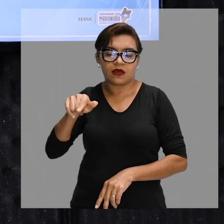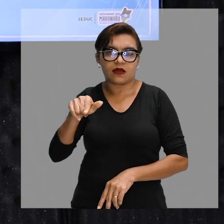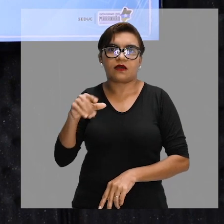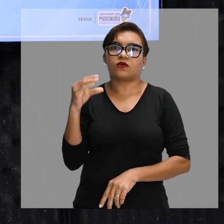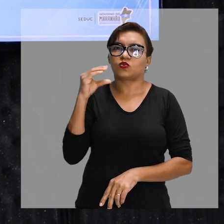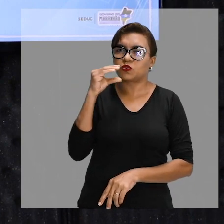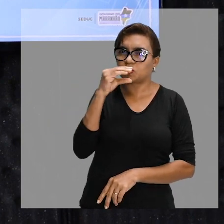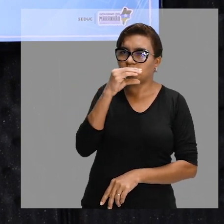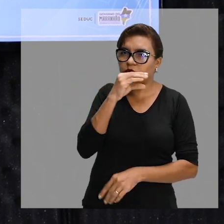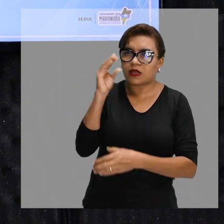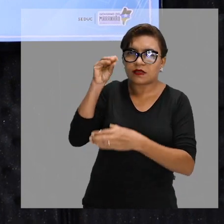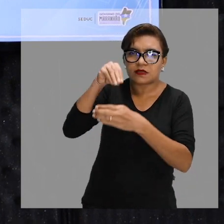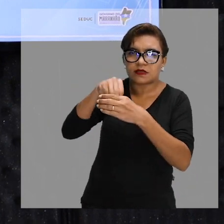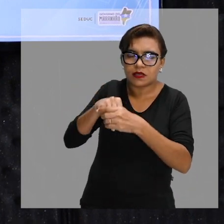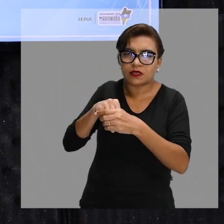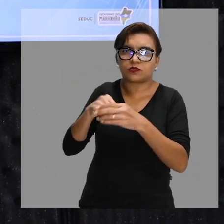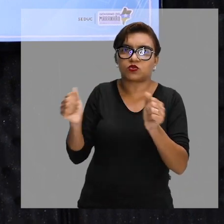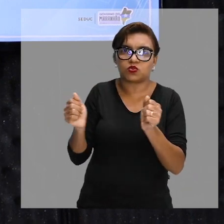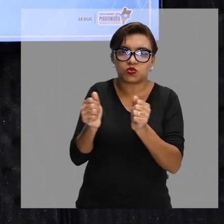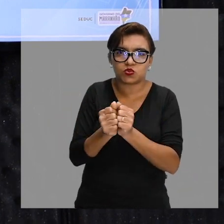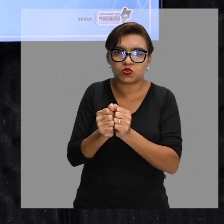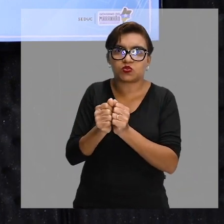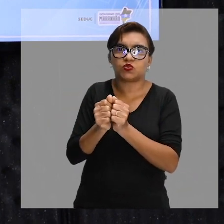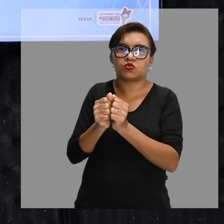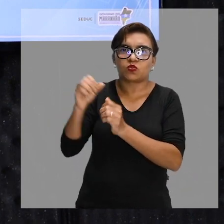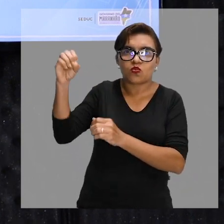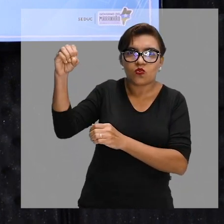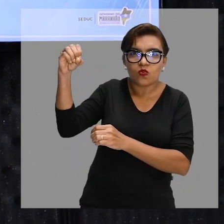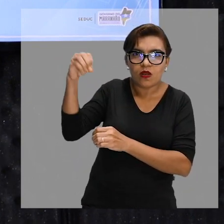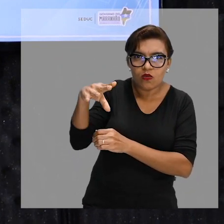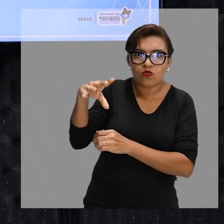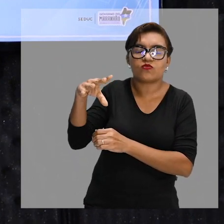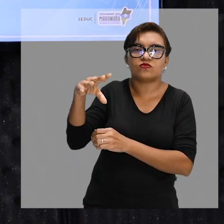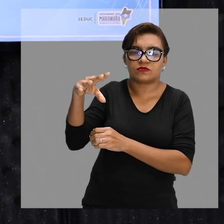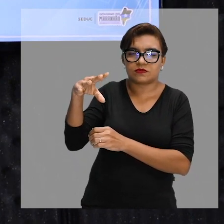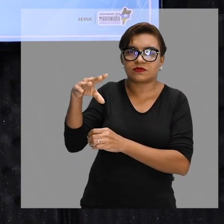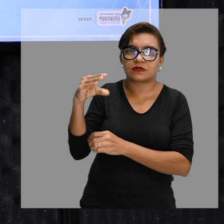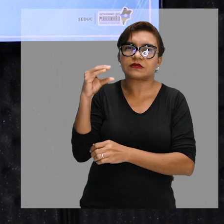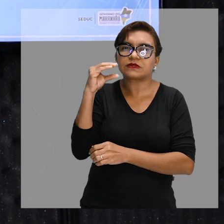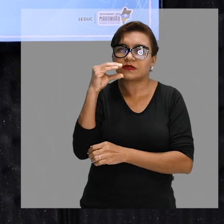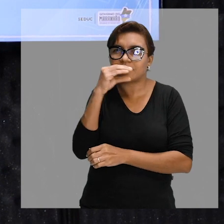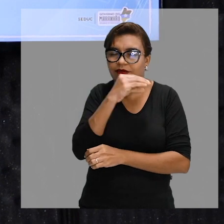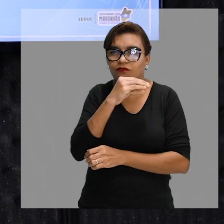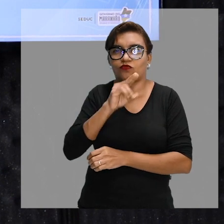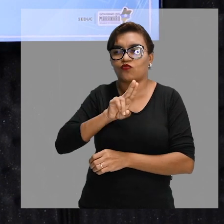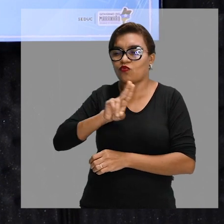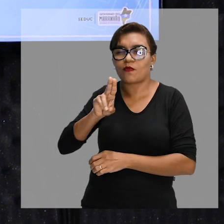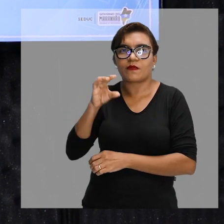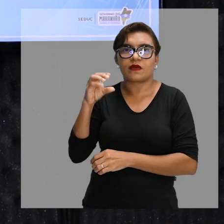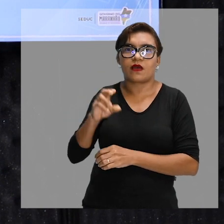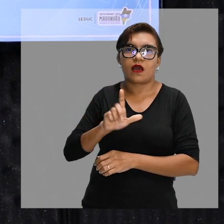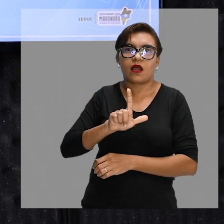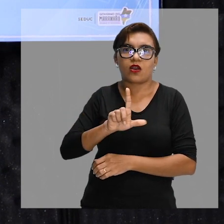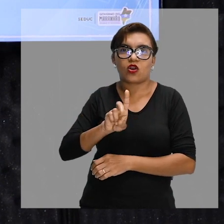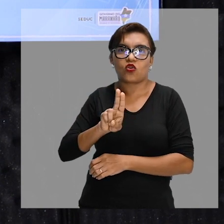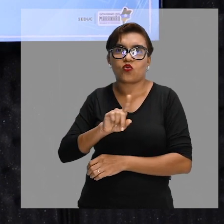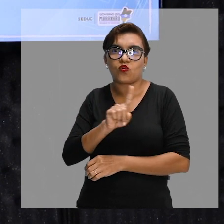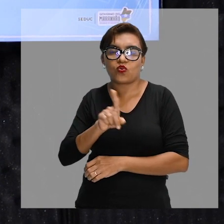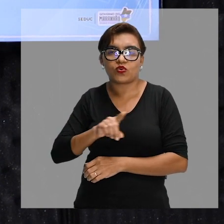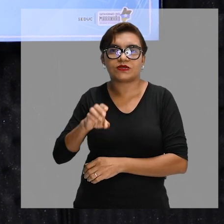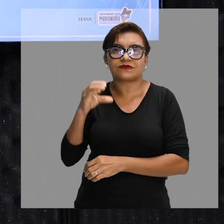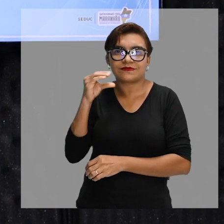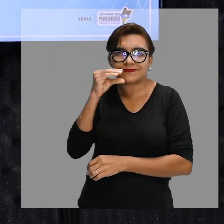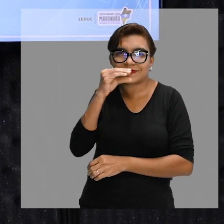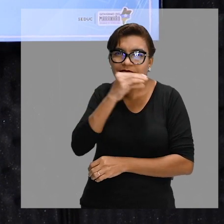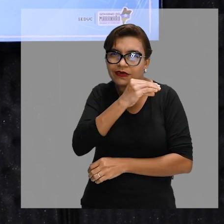de calor que é emitido junto com a luz. É por isso que ali era chamado de luz quente, certo? Era uma lâmpada, é uma lâmpada